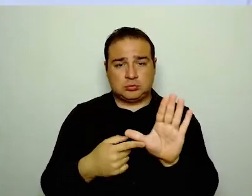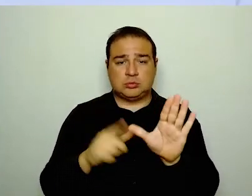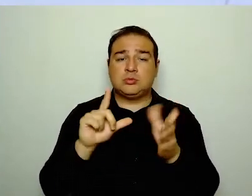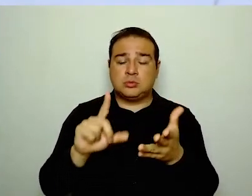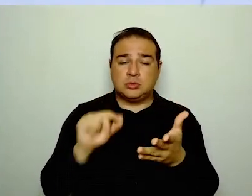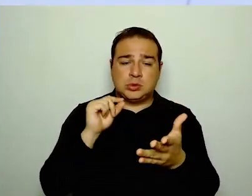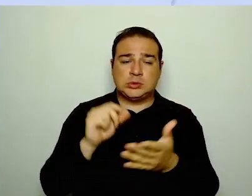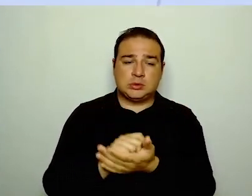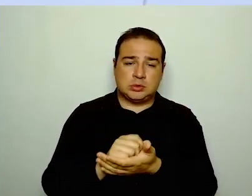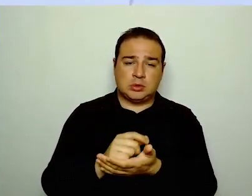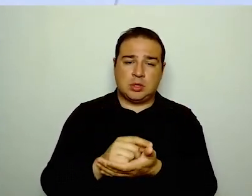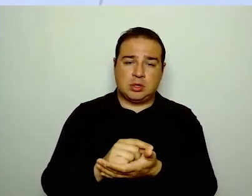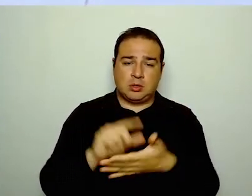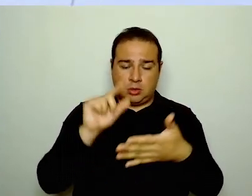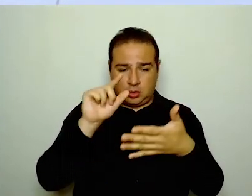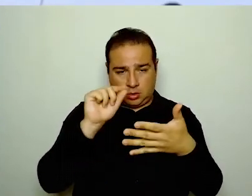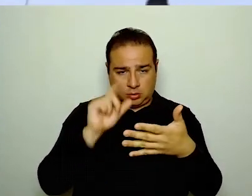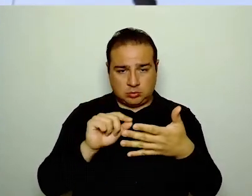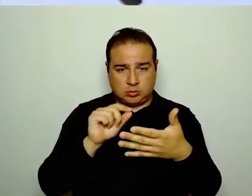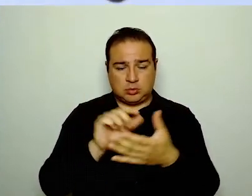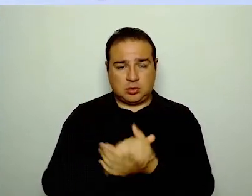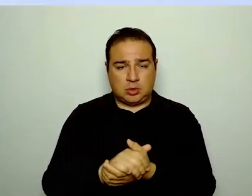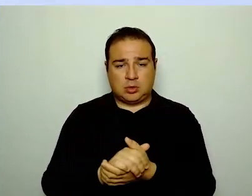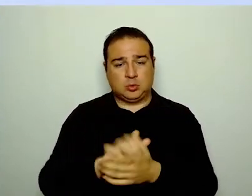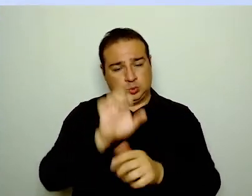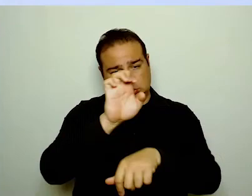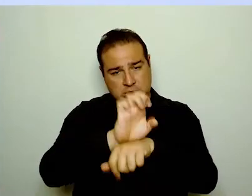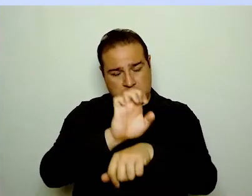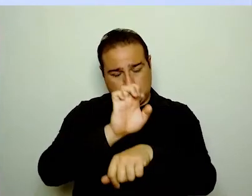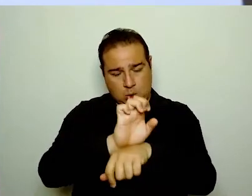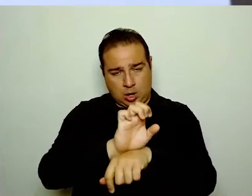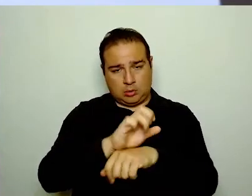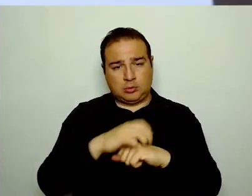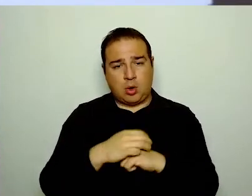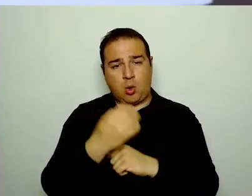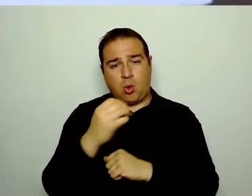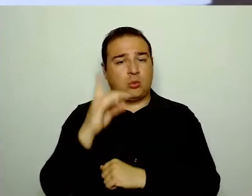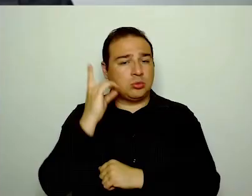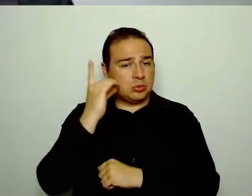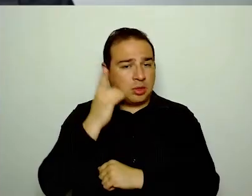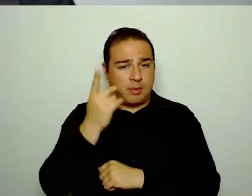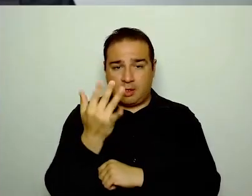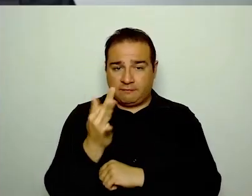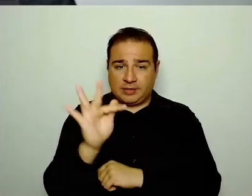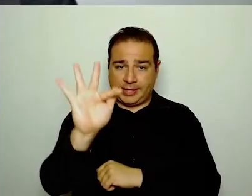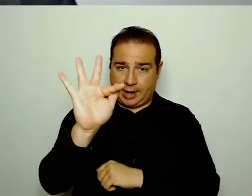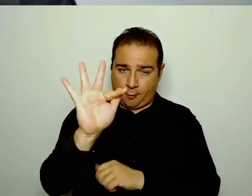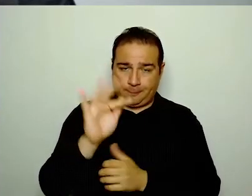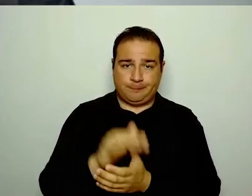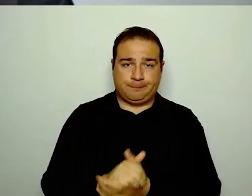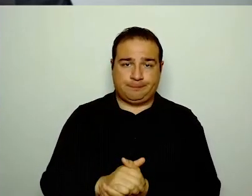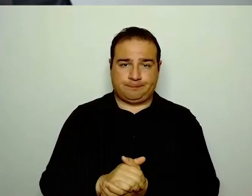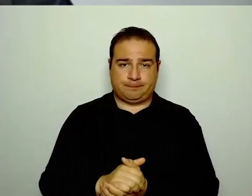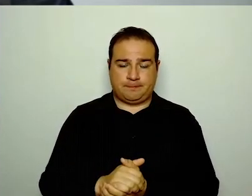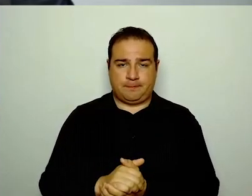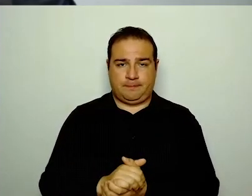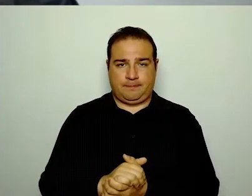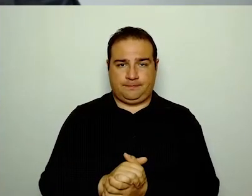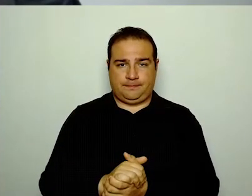para a eleição do candidato estadual ou deputado